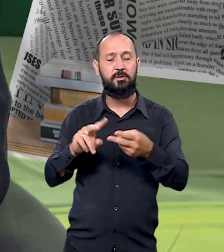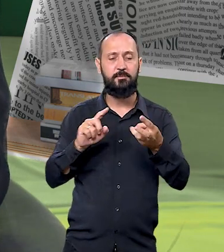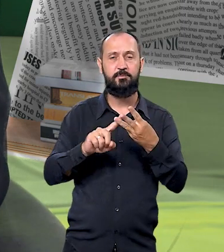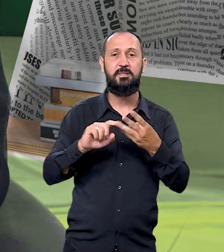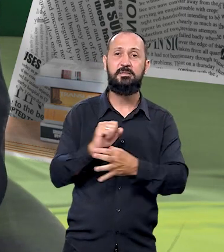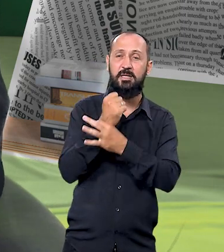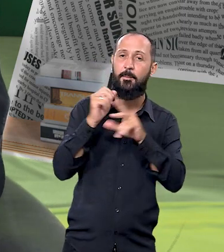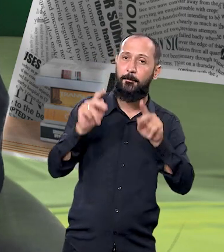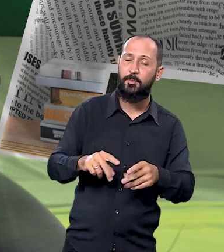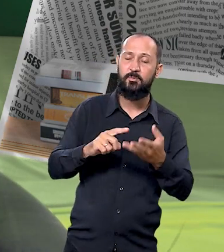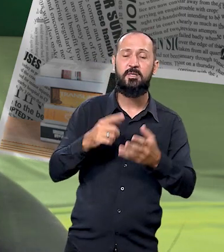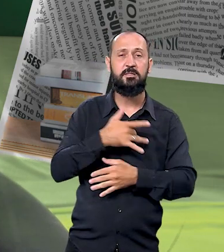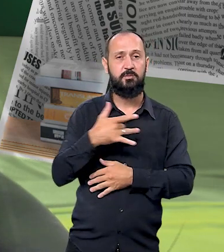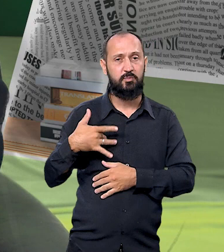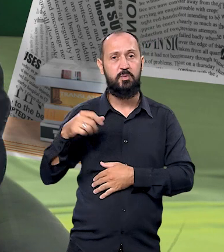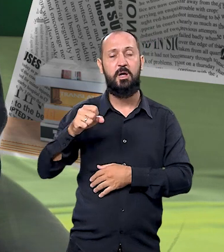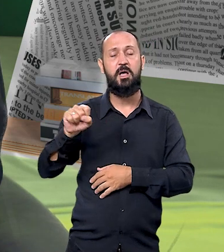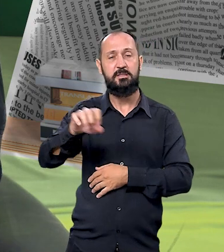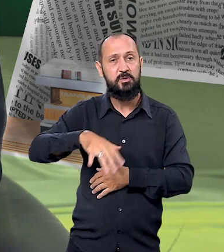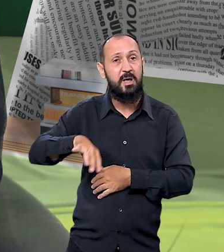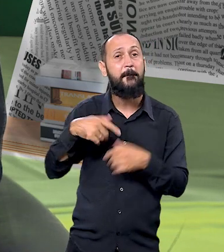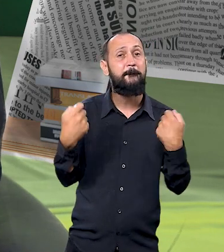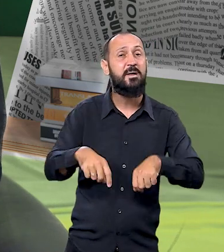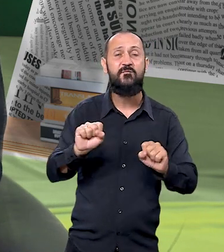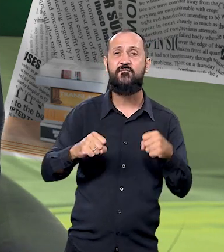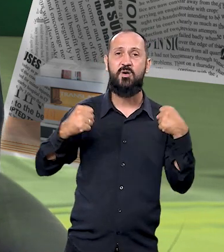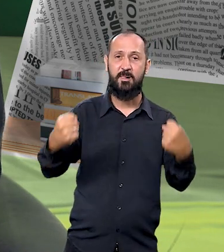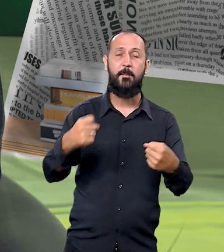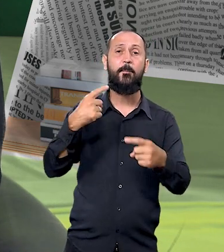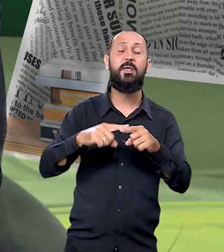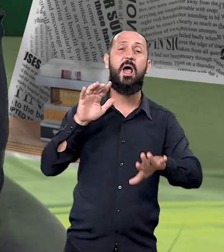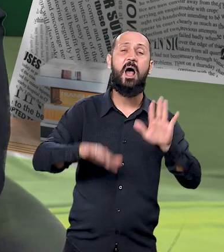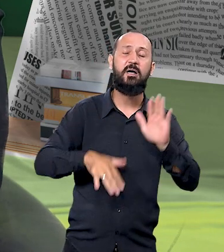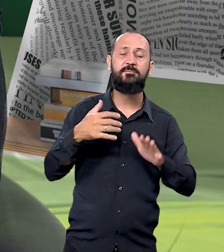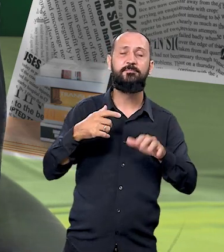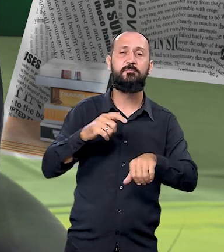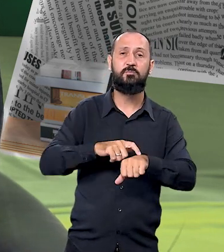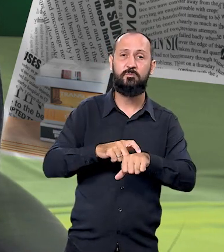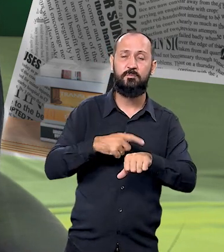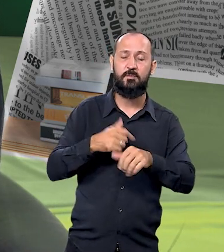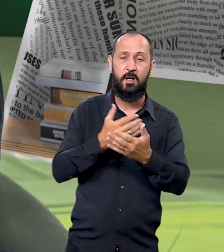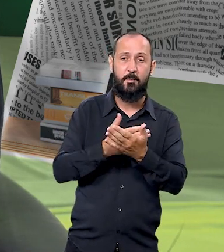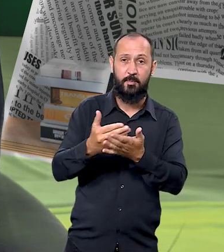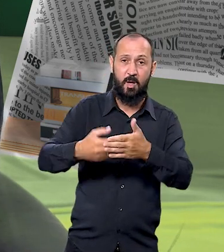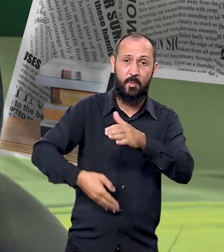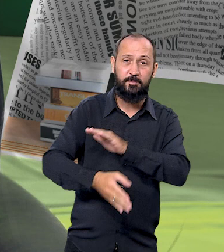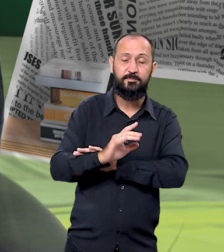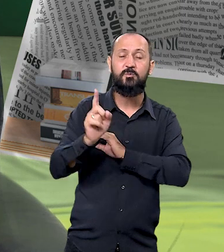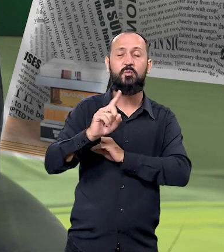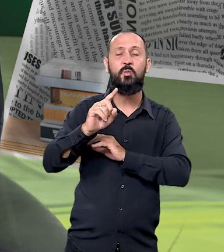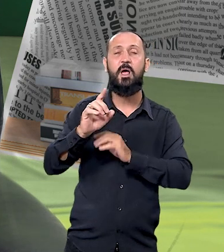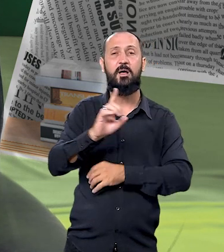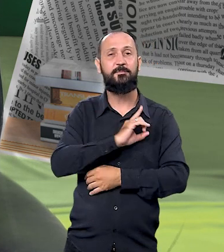ser fortalecida, porque muitas vezes a porta de entrada da mulher em situação de violência não é a delegacia, é o CRAS, é o posto de saúde. Muitas